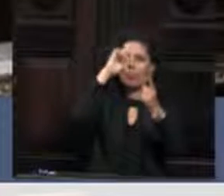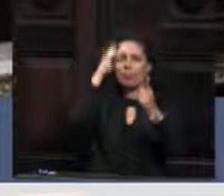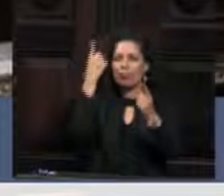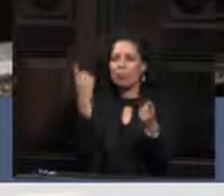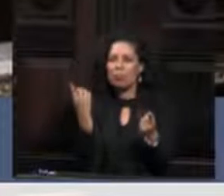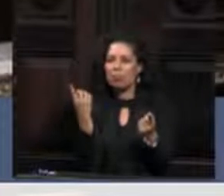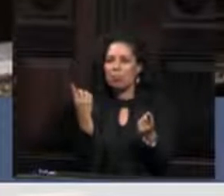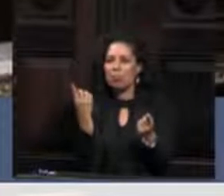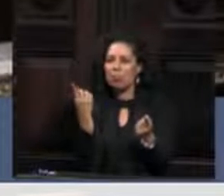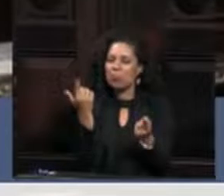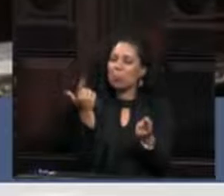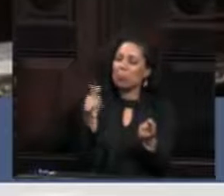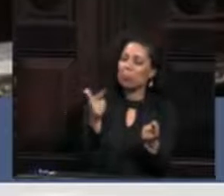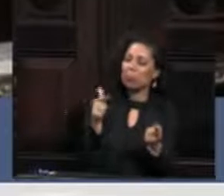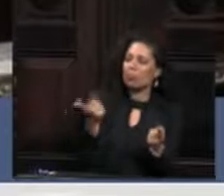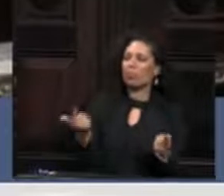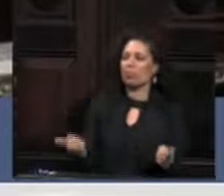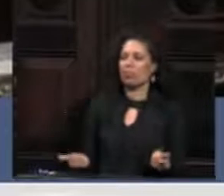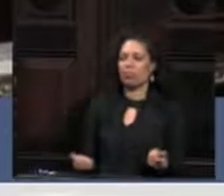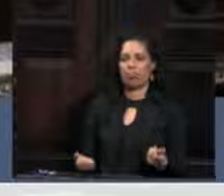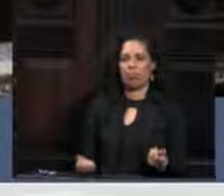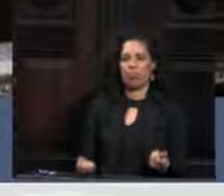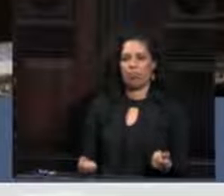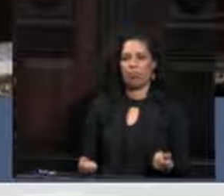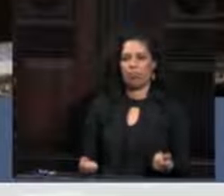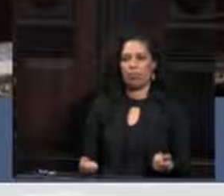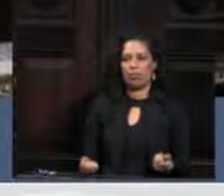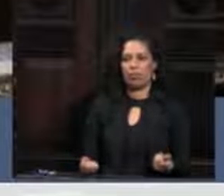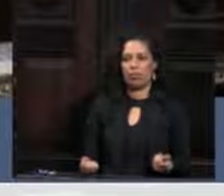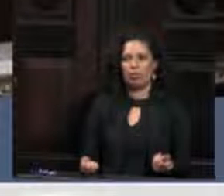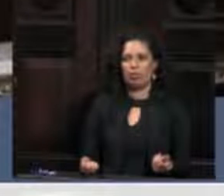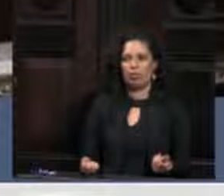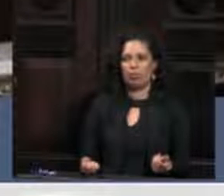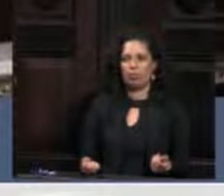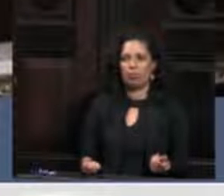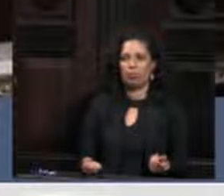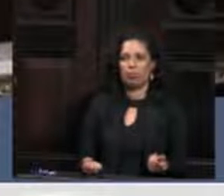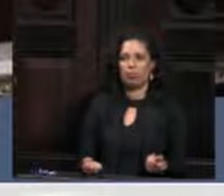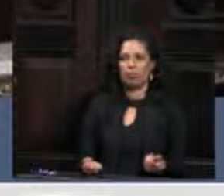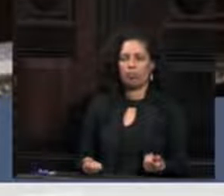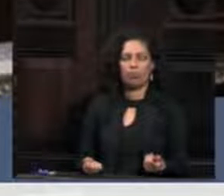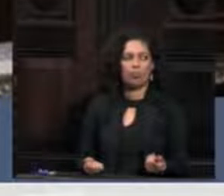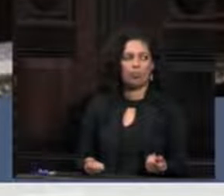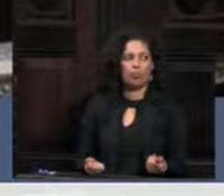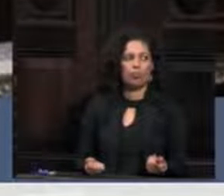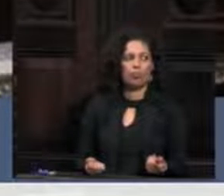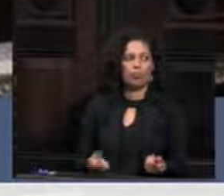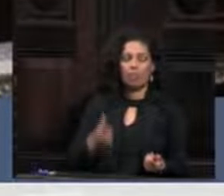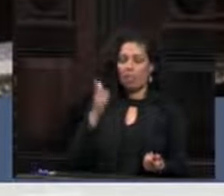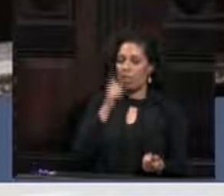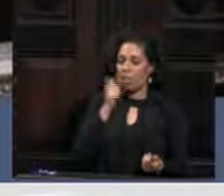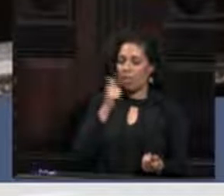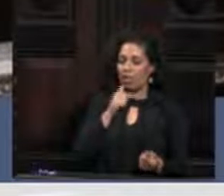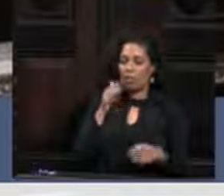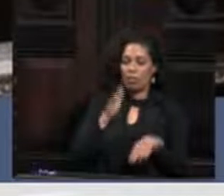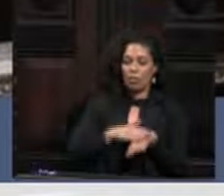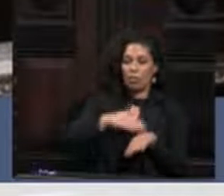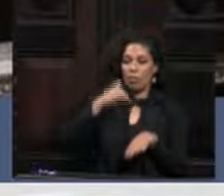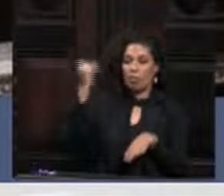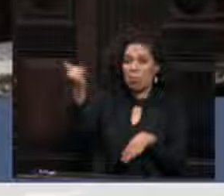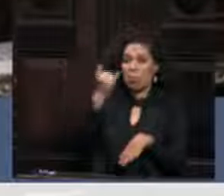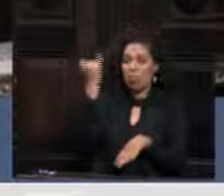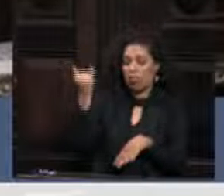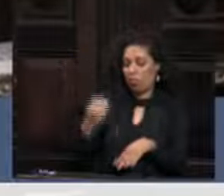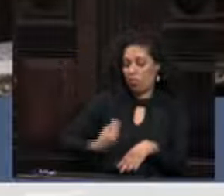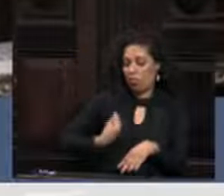qualquer mente bem intencionada, de que a água é tão essencial à vida e à